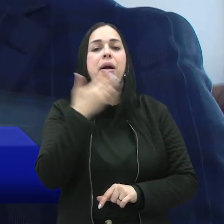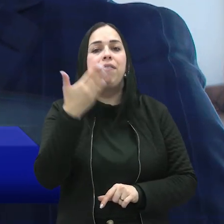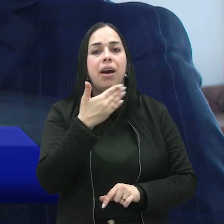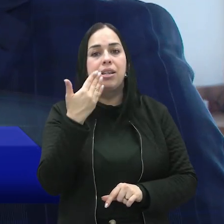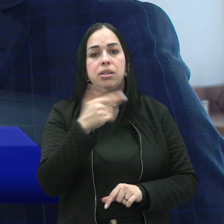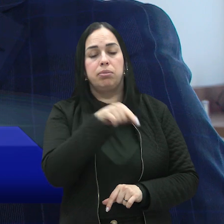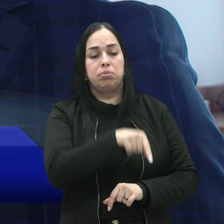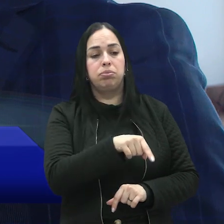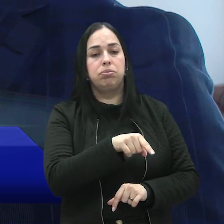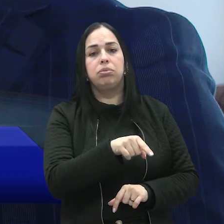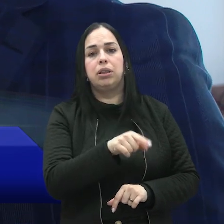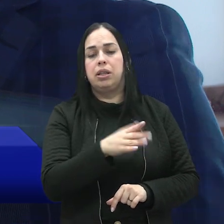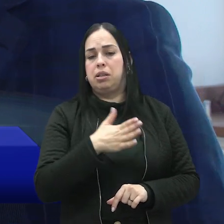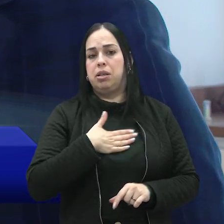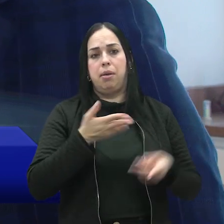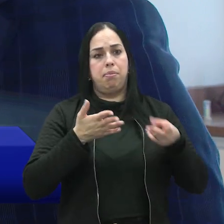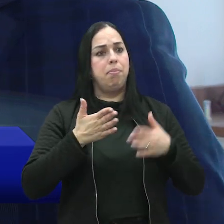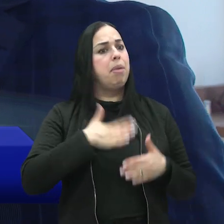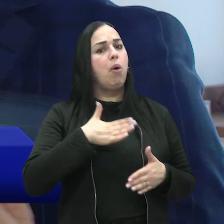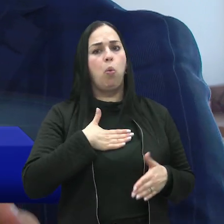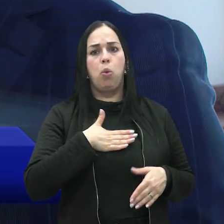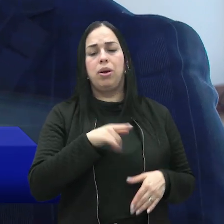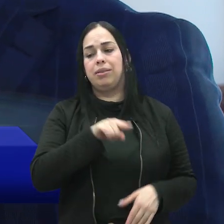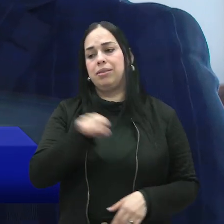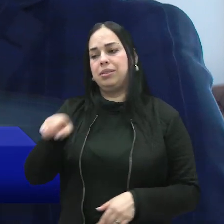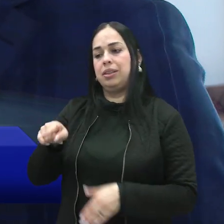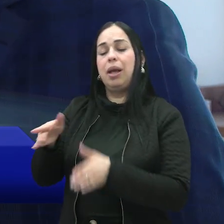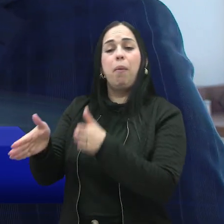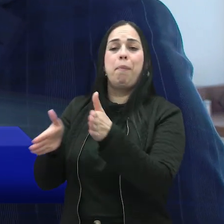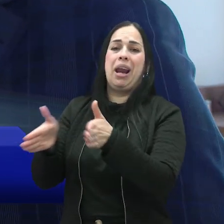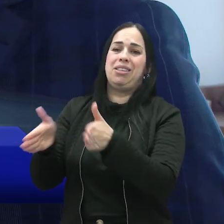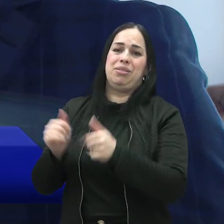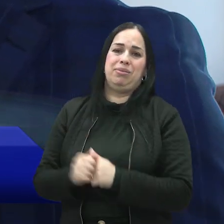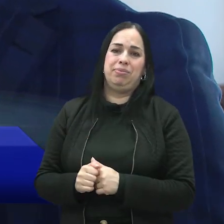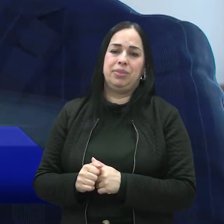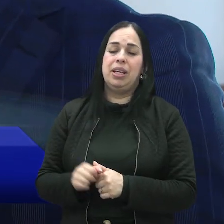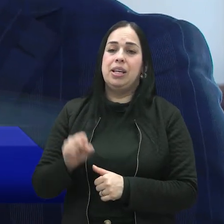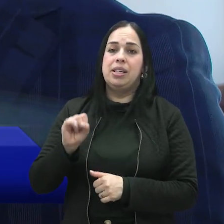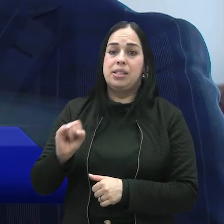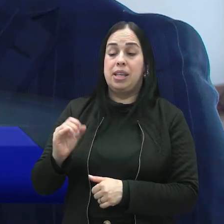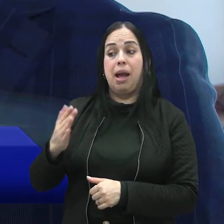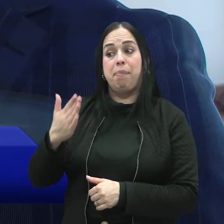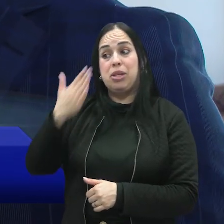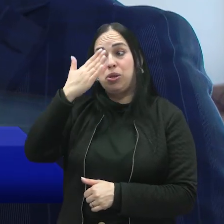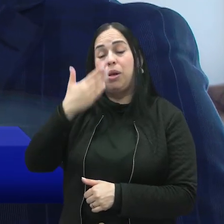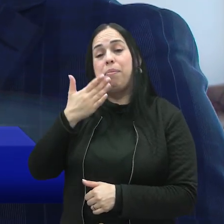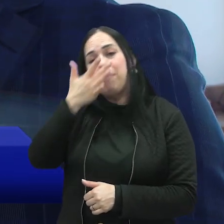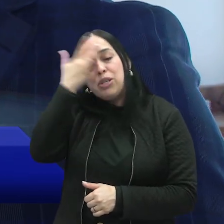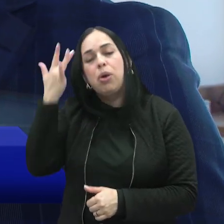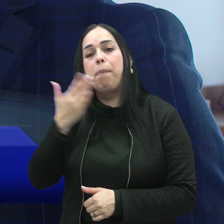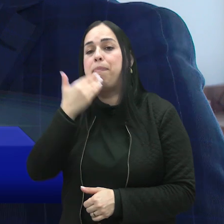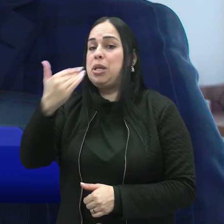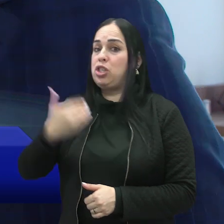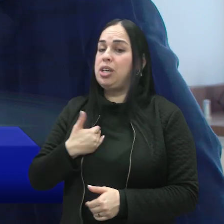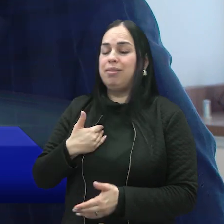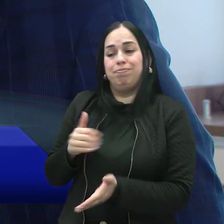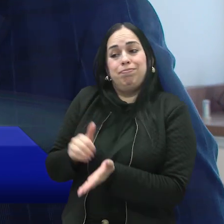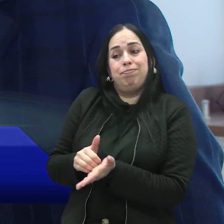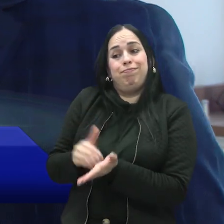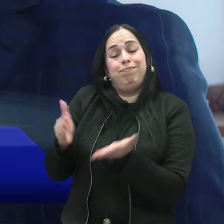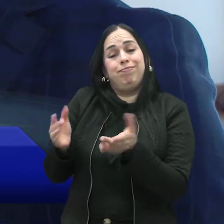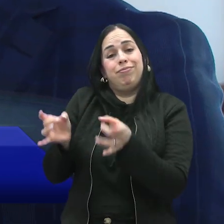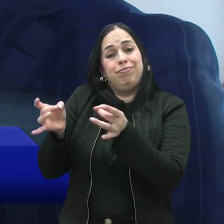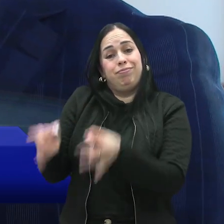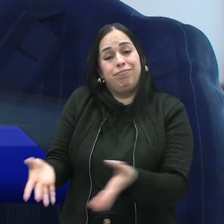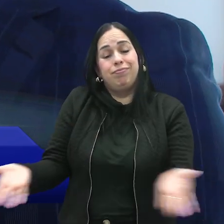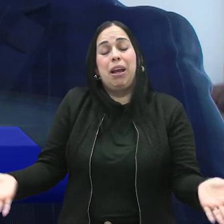você tem o direito à propriedade e aquilo fica contigo. A locação, você tem prazo. Inclusive o locador, se ele quiser para uso próprio, ele pode tirar de lá.